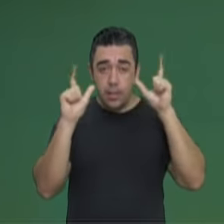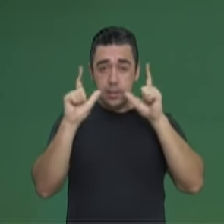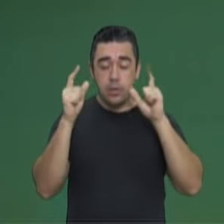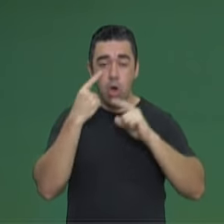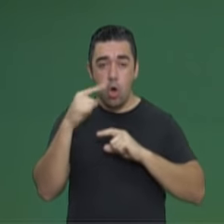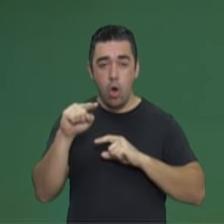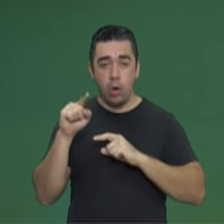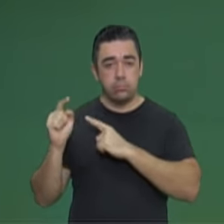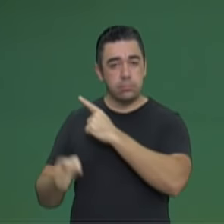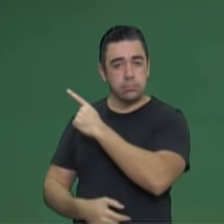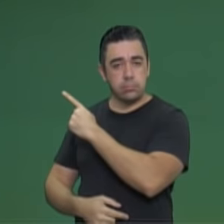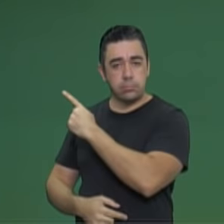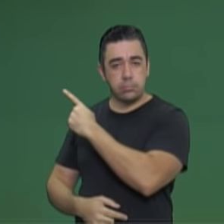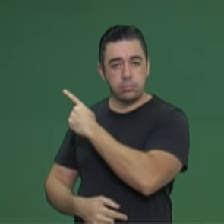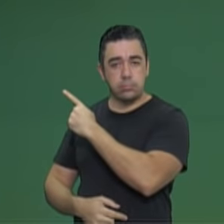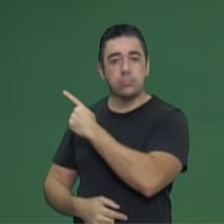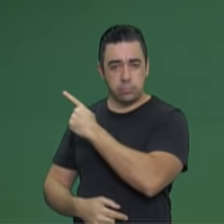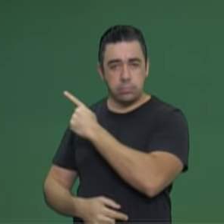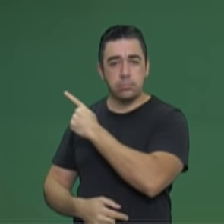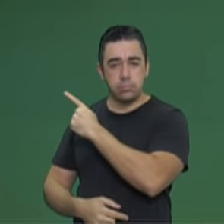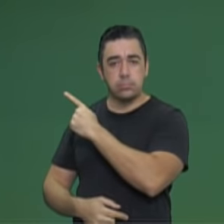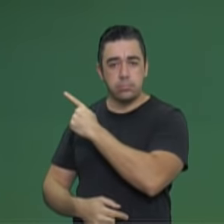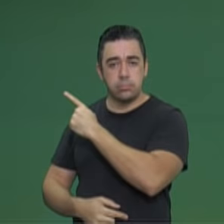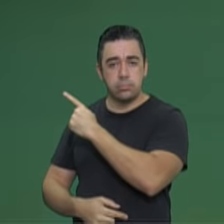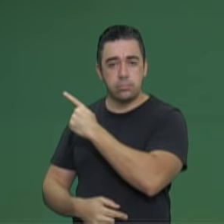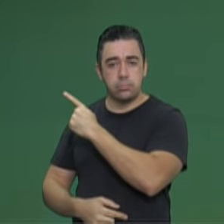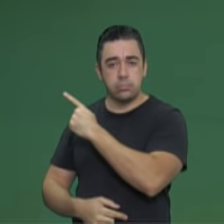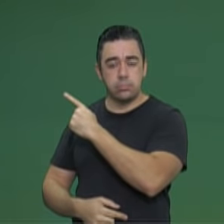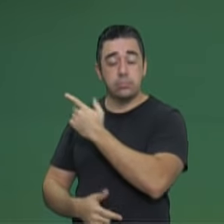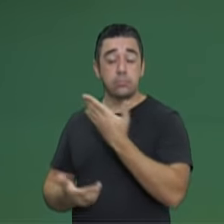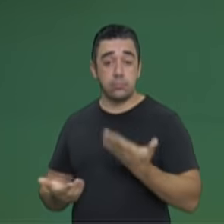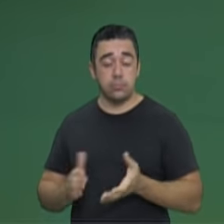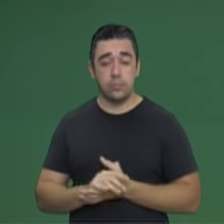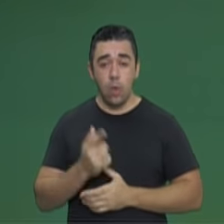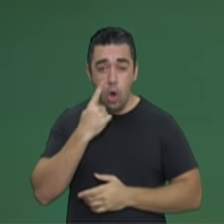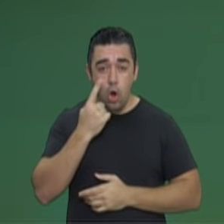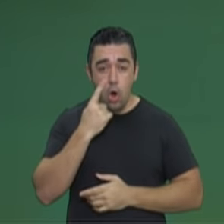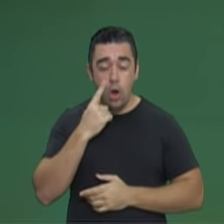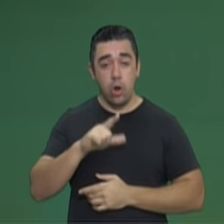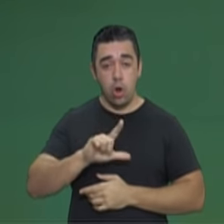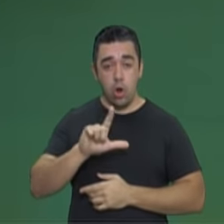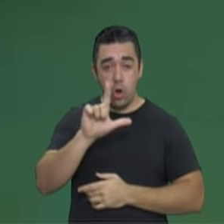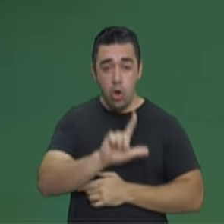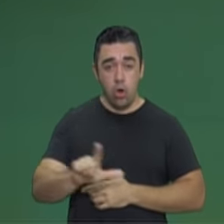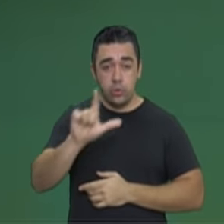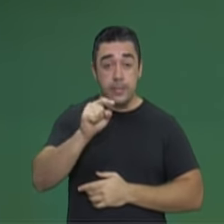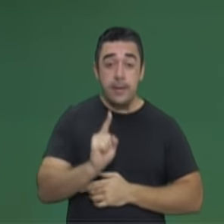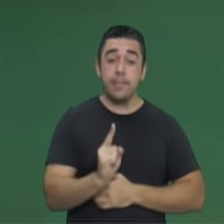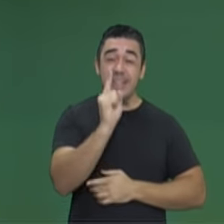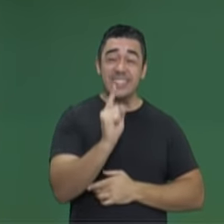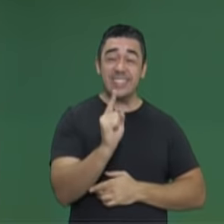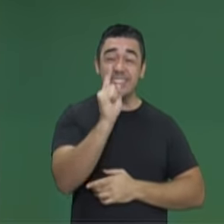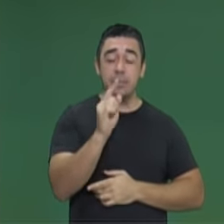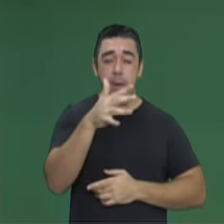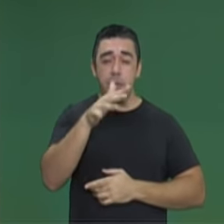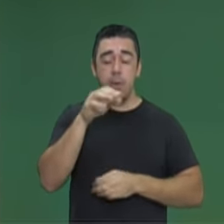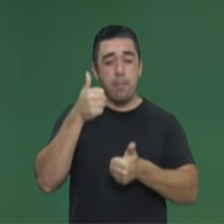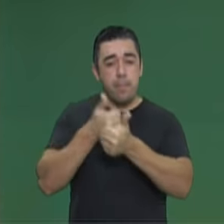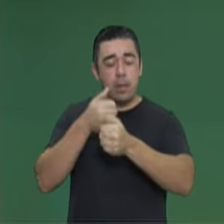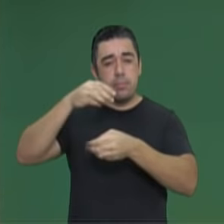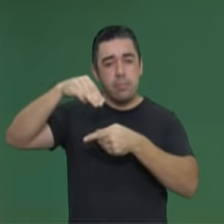nesta região aqui, ó, querido estudante. Tá aqui. Se a gente olhar para Londrina, vai estar aqui, Londrina, Maringá,